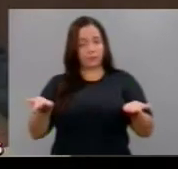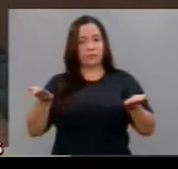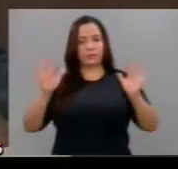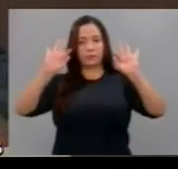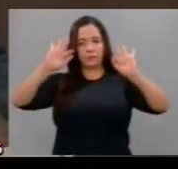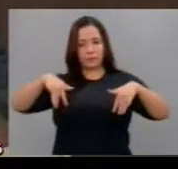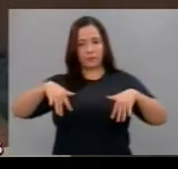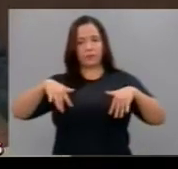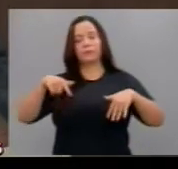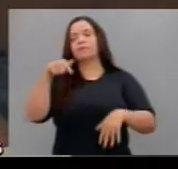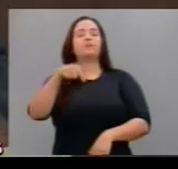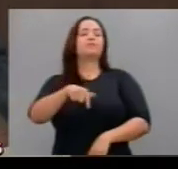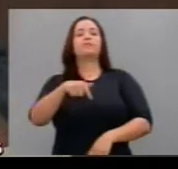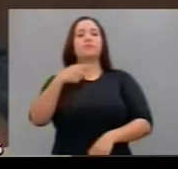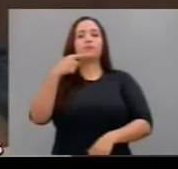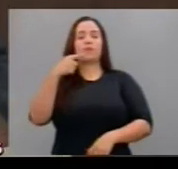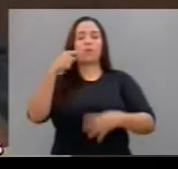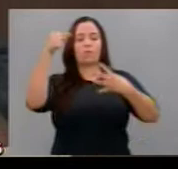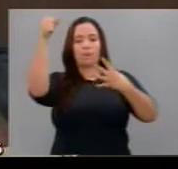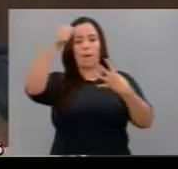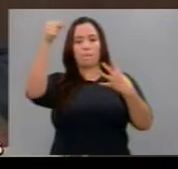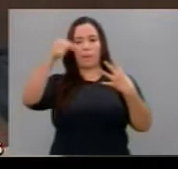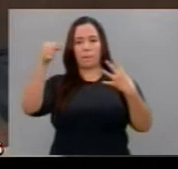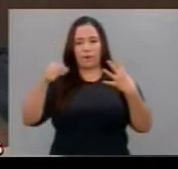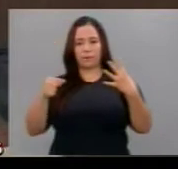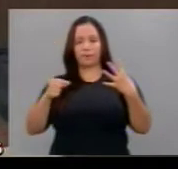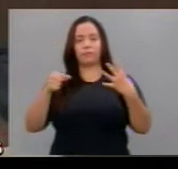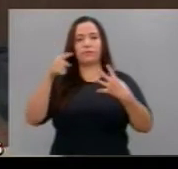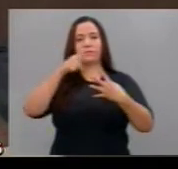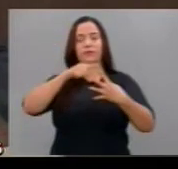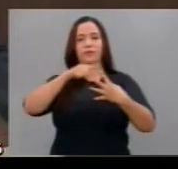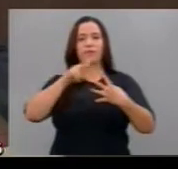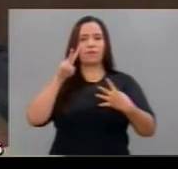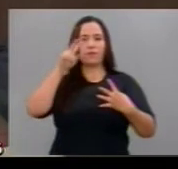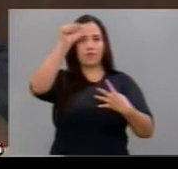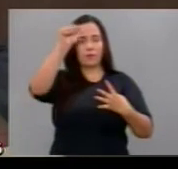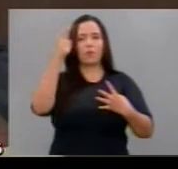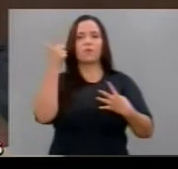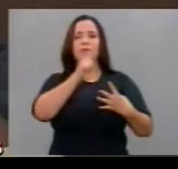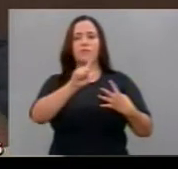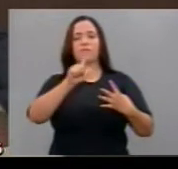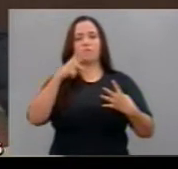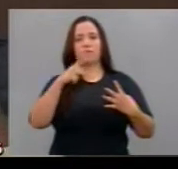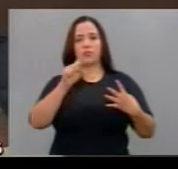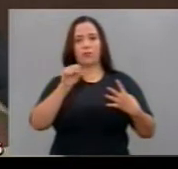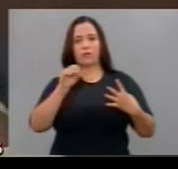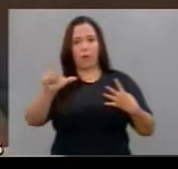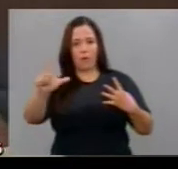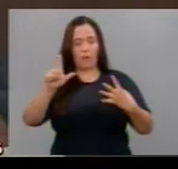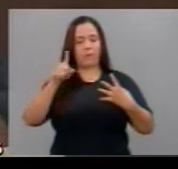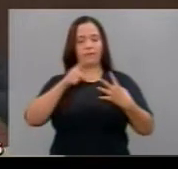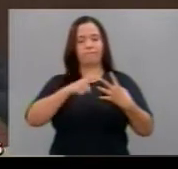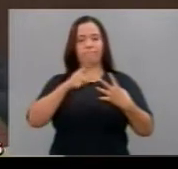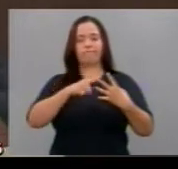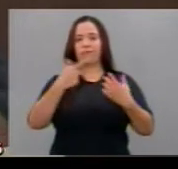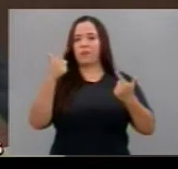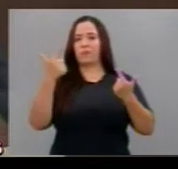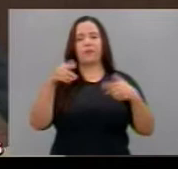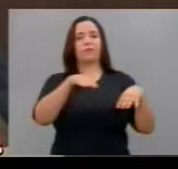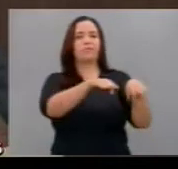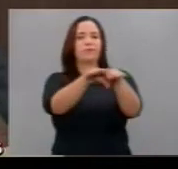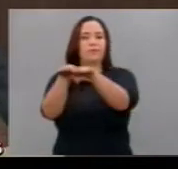falando desses 4 elementos. A vitória do PSOL, a injustiça do sistema